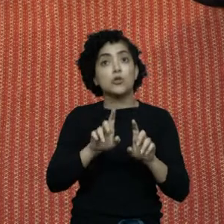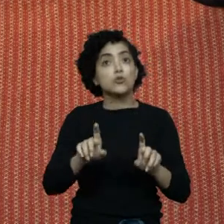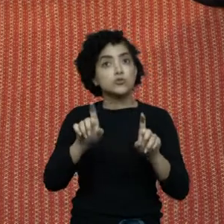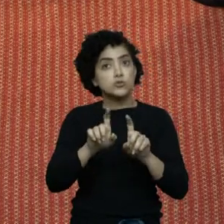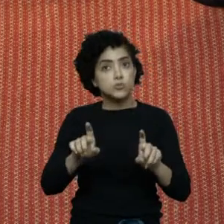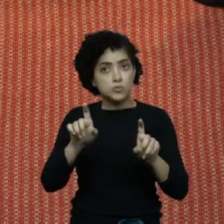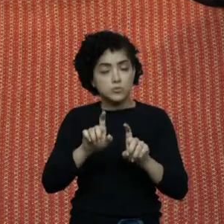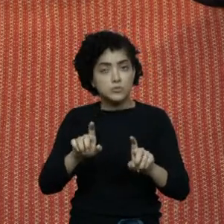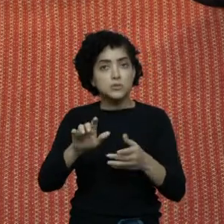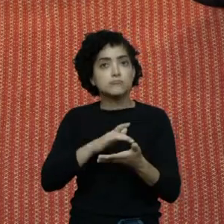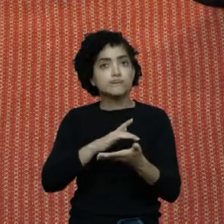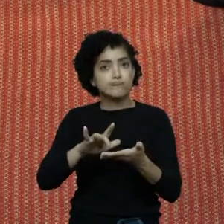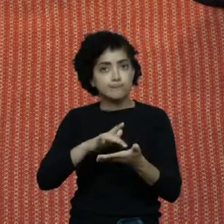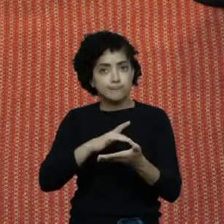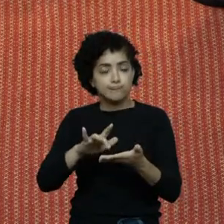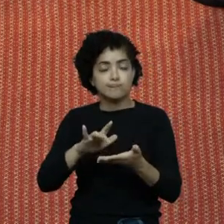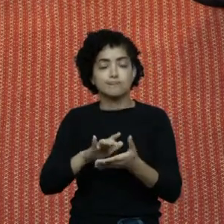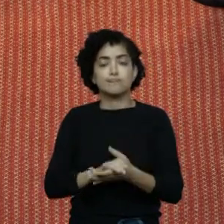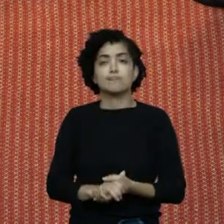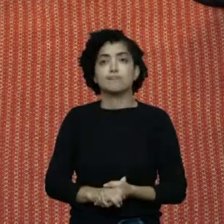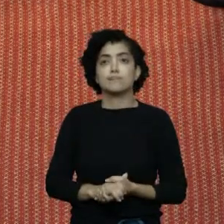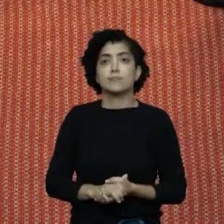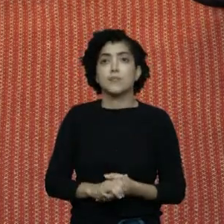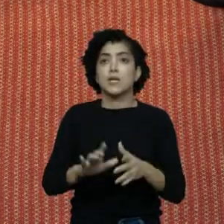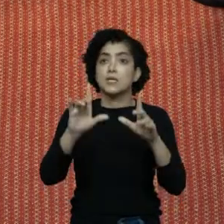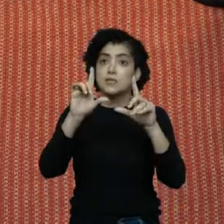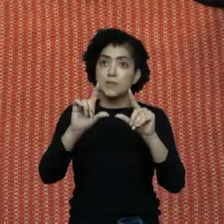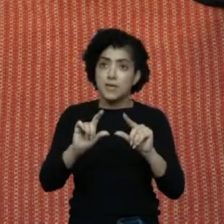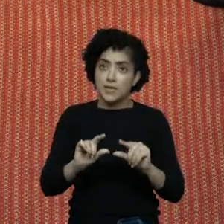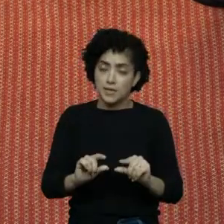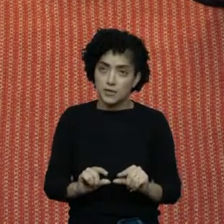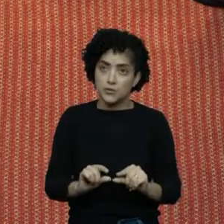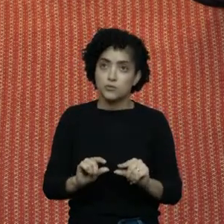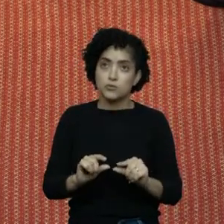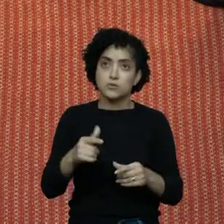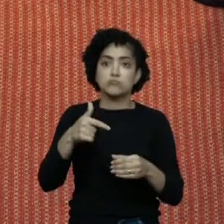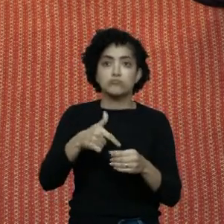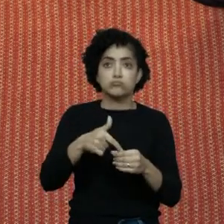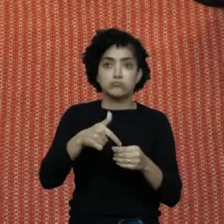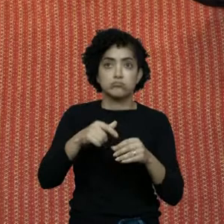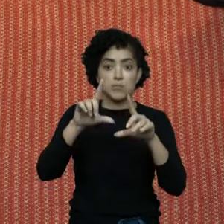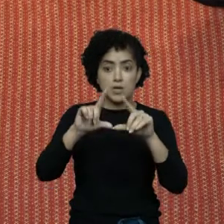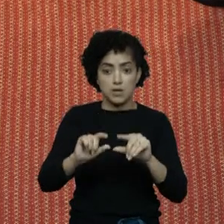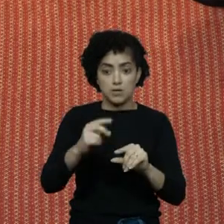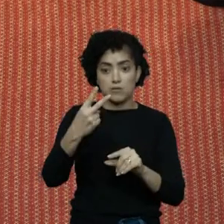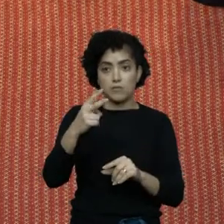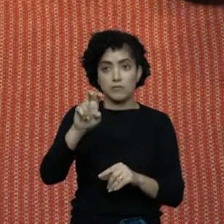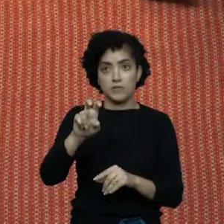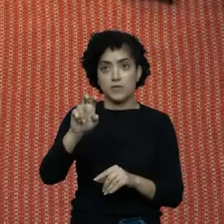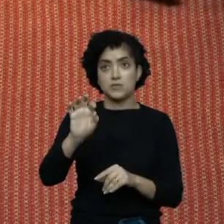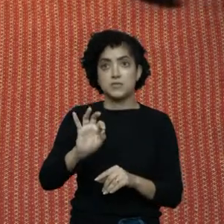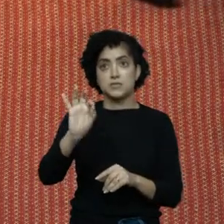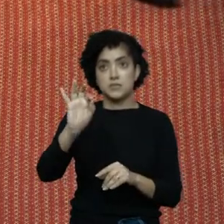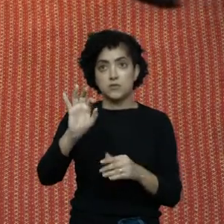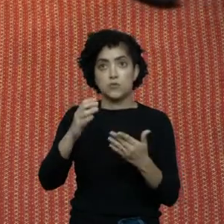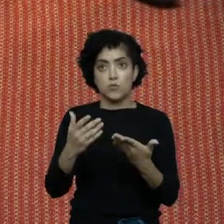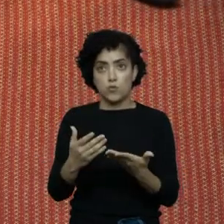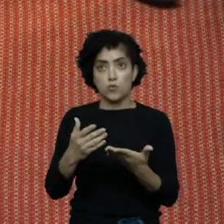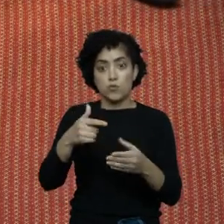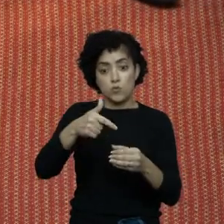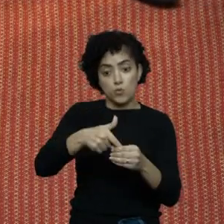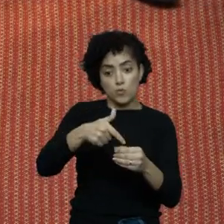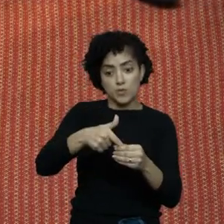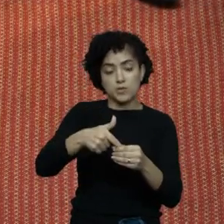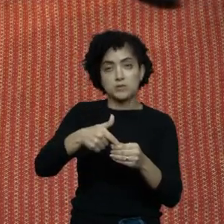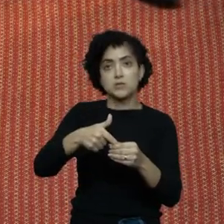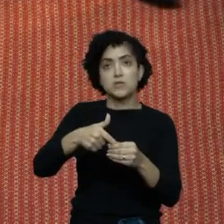governo do presidente bolsonaro reduziu imposto de importação dos combustíveis na redução de 25 de imposto comprados por combustíveis